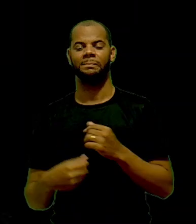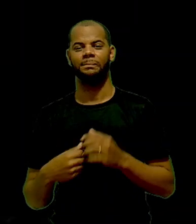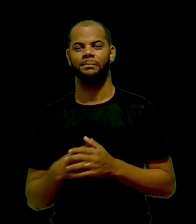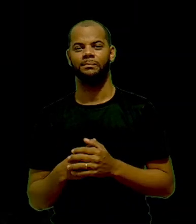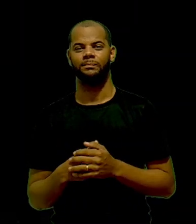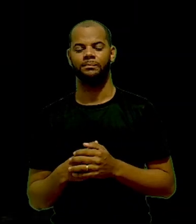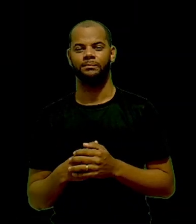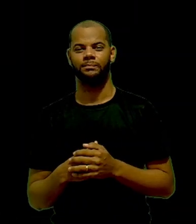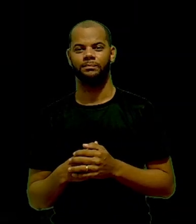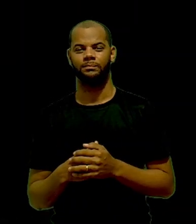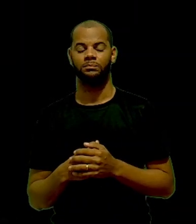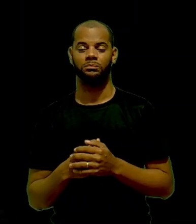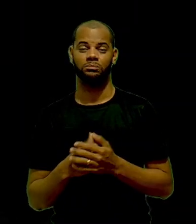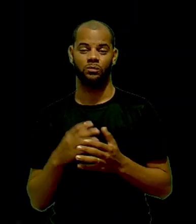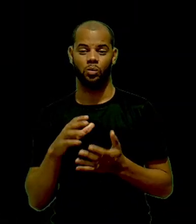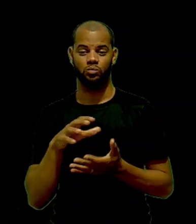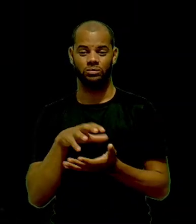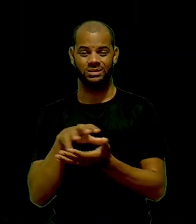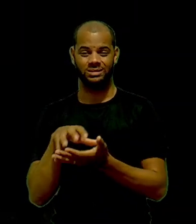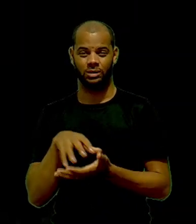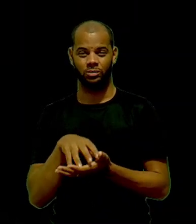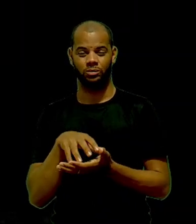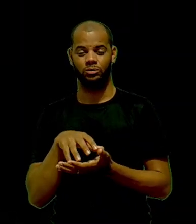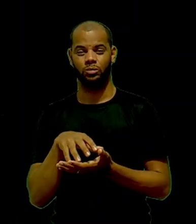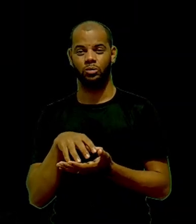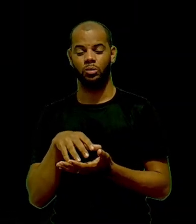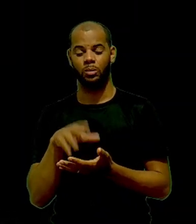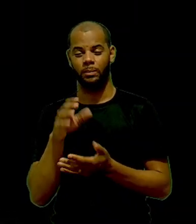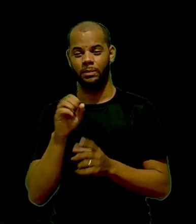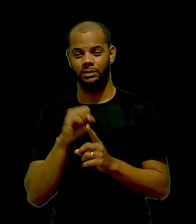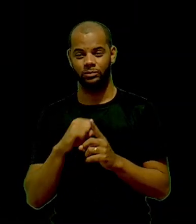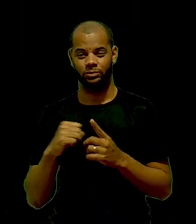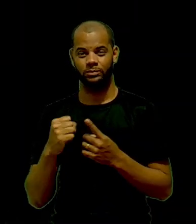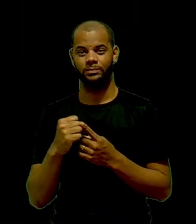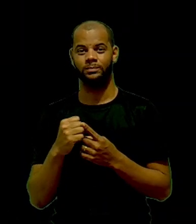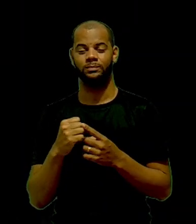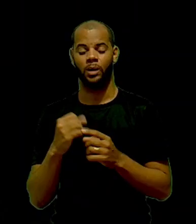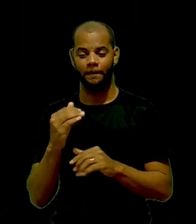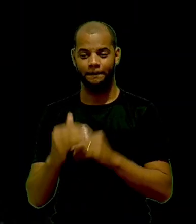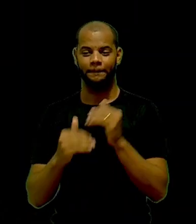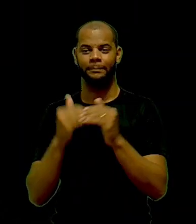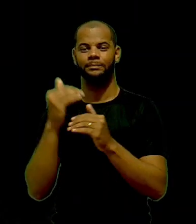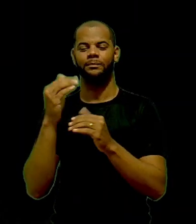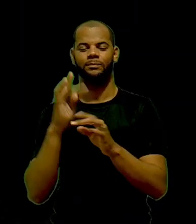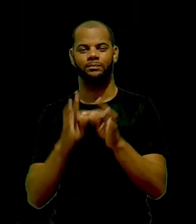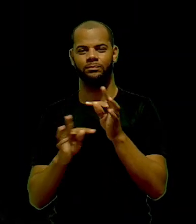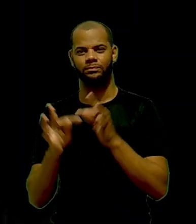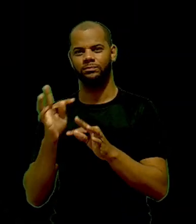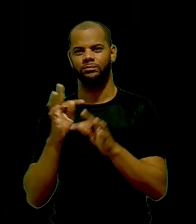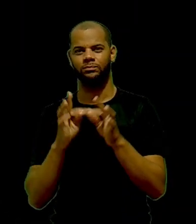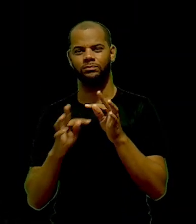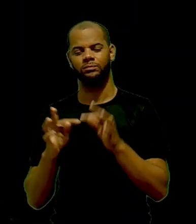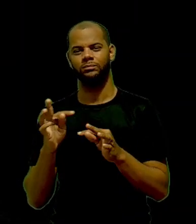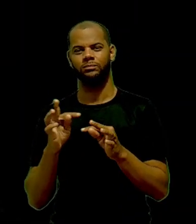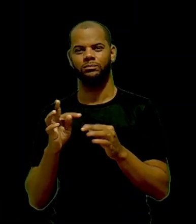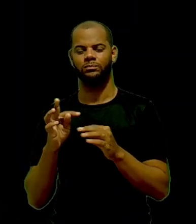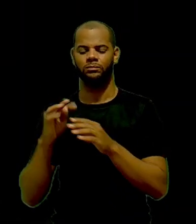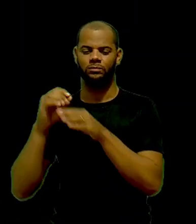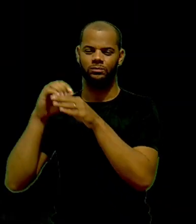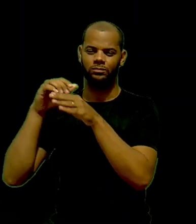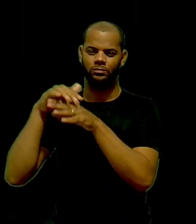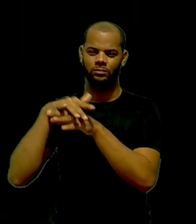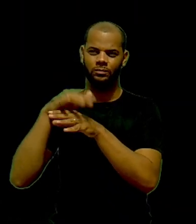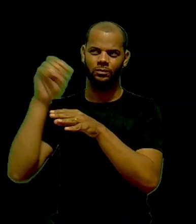Para o setor energético, para a sociedade, ela impulsiona o desenvolvimento de novas tecnologias, tais como painéis solares de